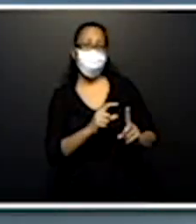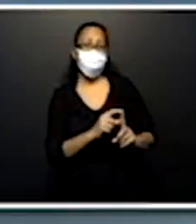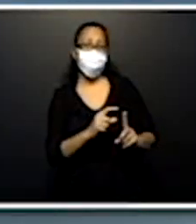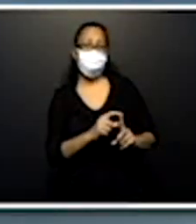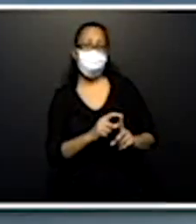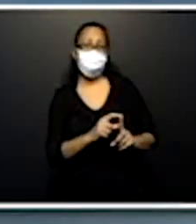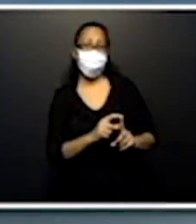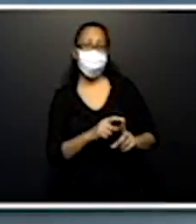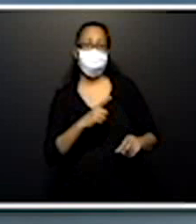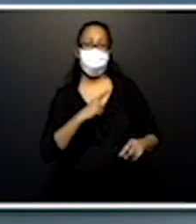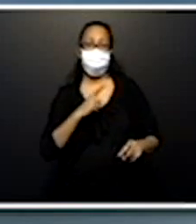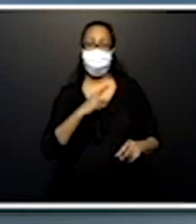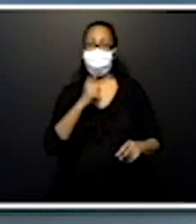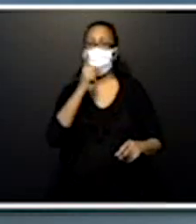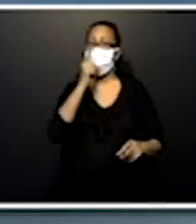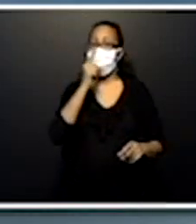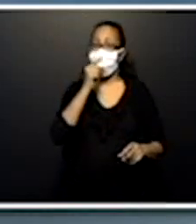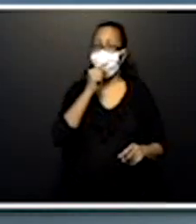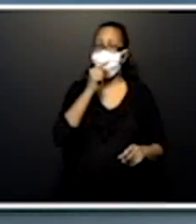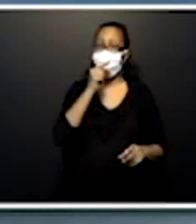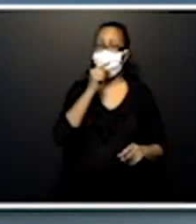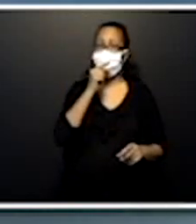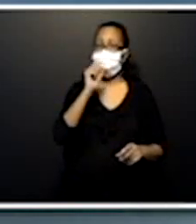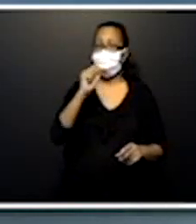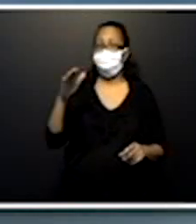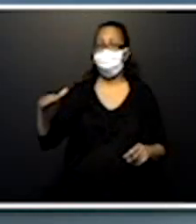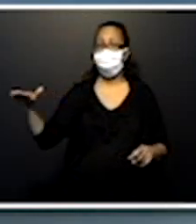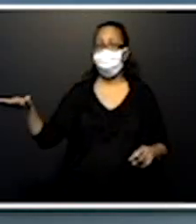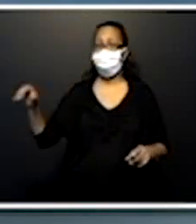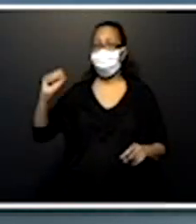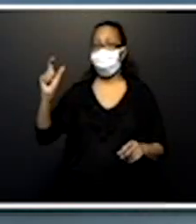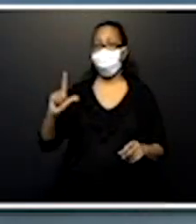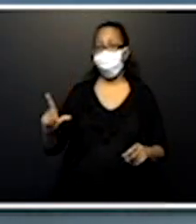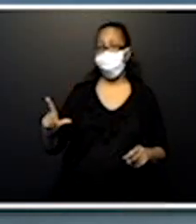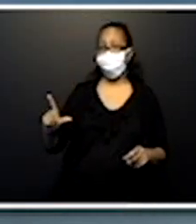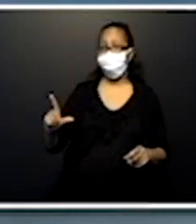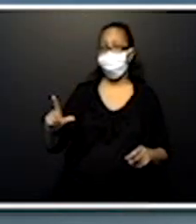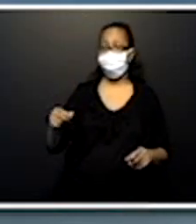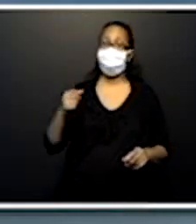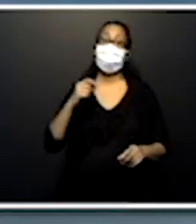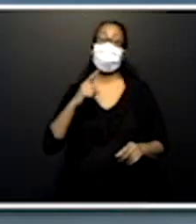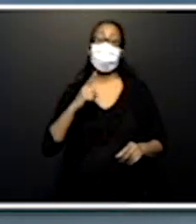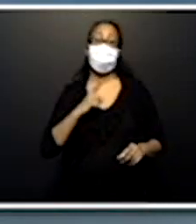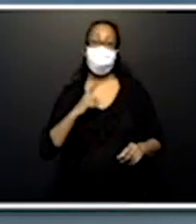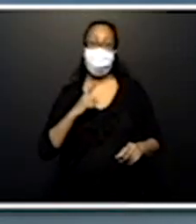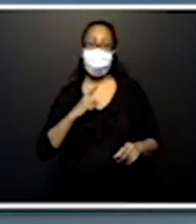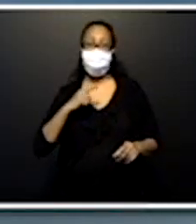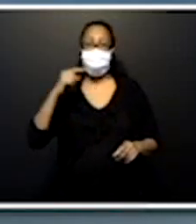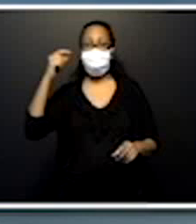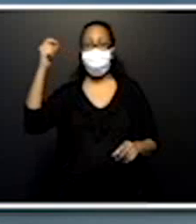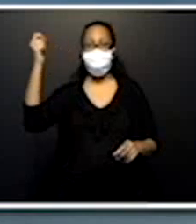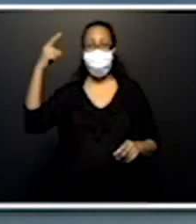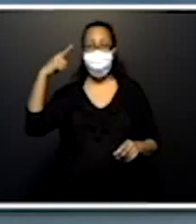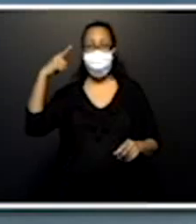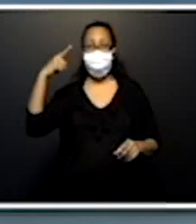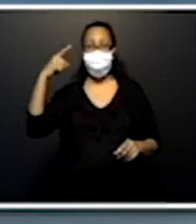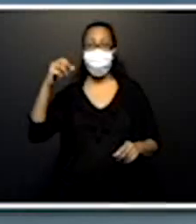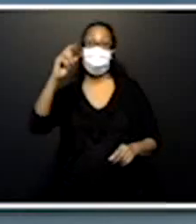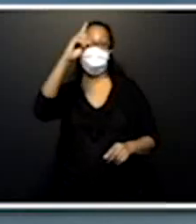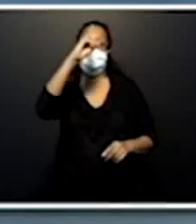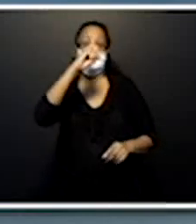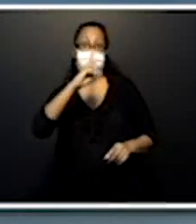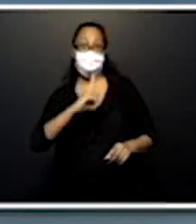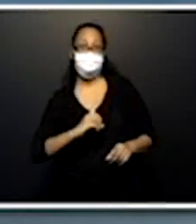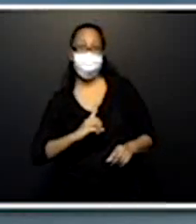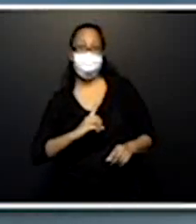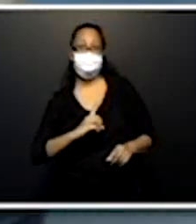Então eu tenho o mar azul, eu vou ter o sol, aí em seguida amarela. Então, se eu juntar